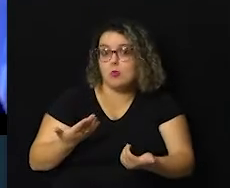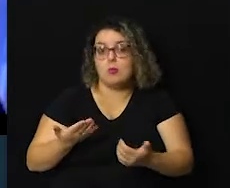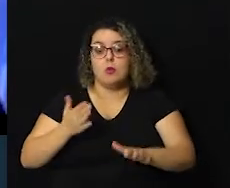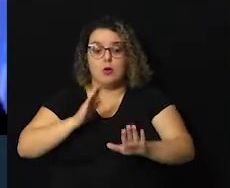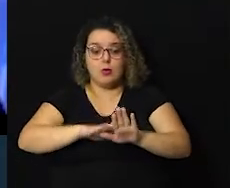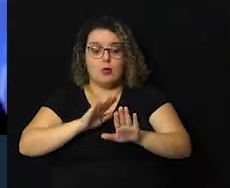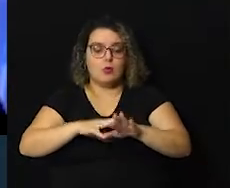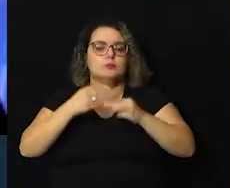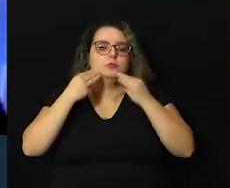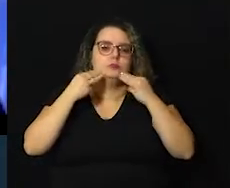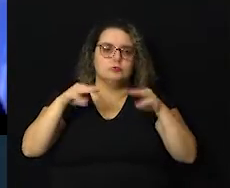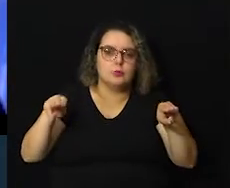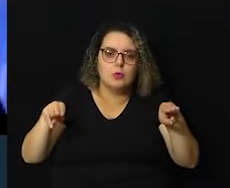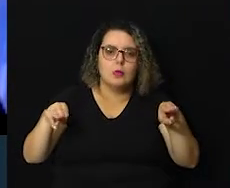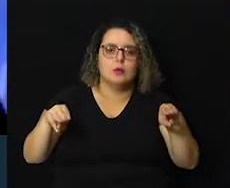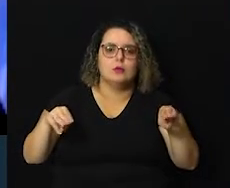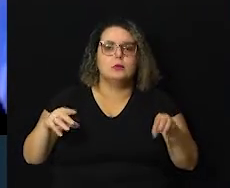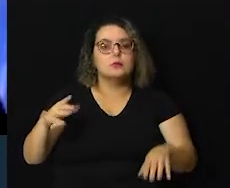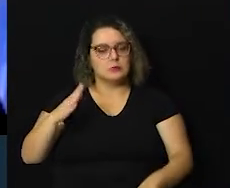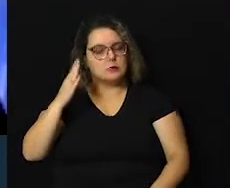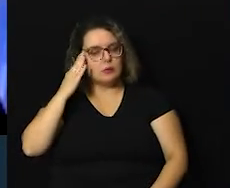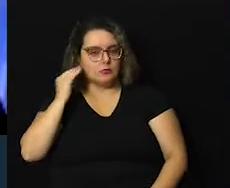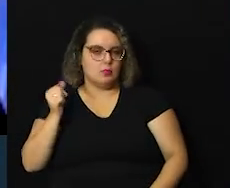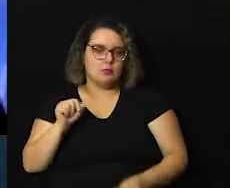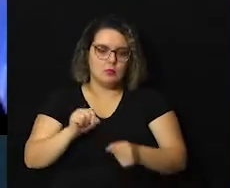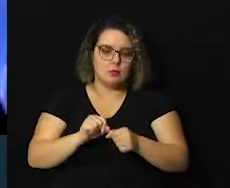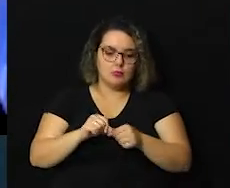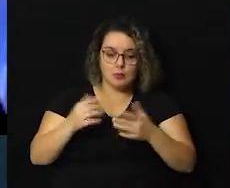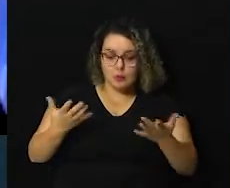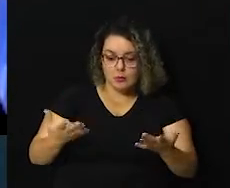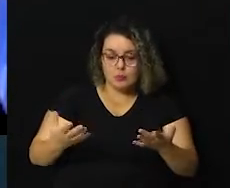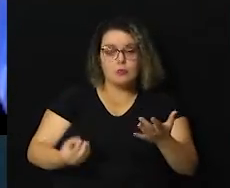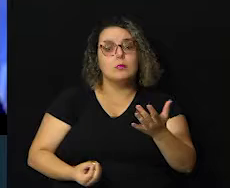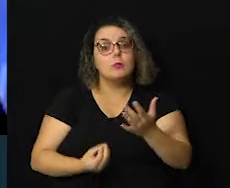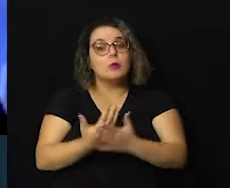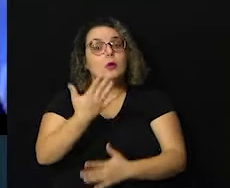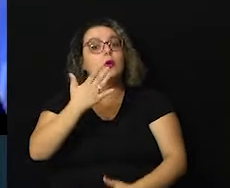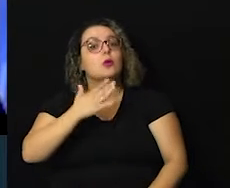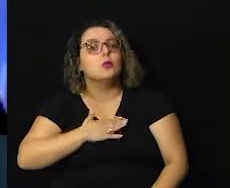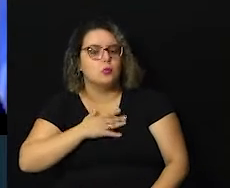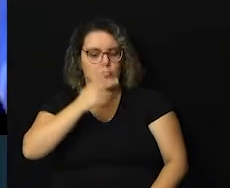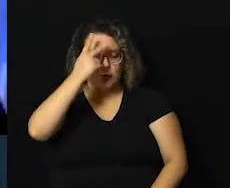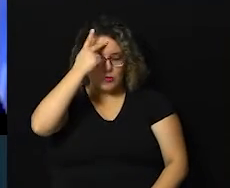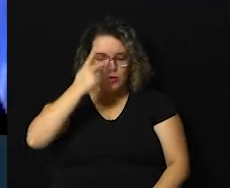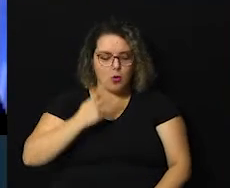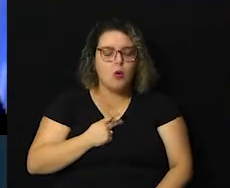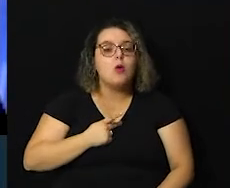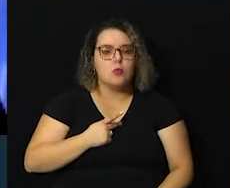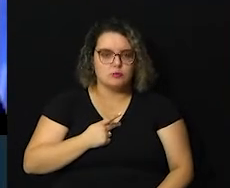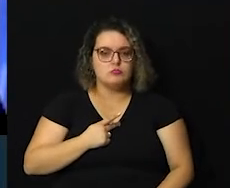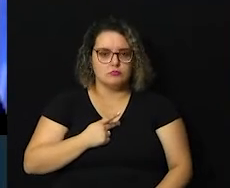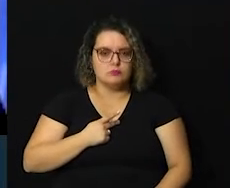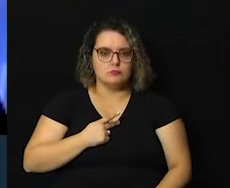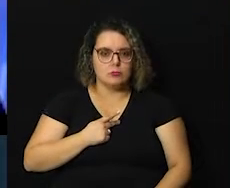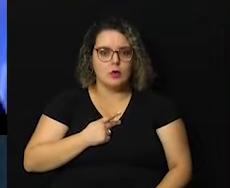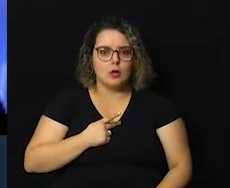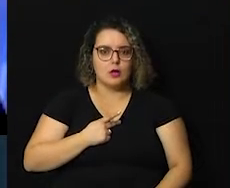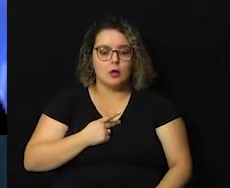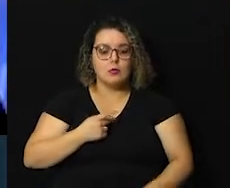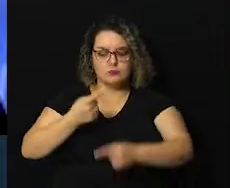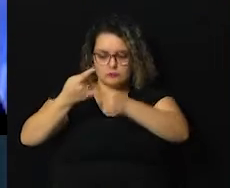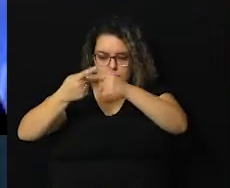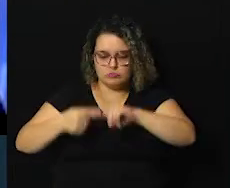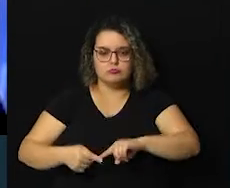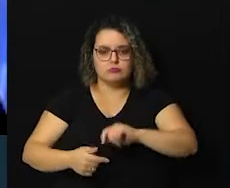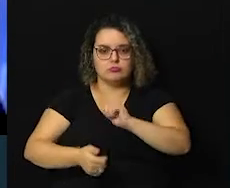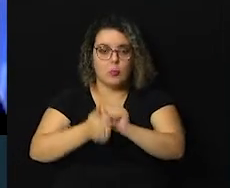ações de macri a gente tinha normal gente sabia fazer então vamos criar um nosso Foi aí que eu decidi investir